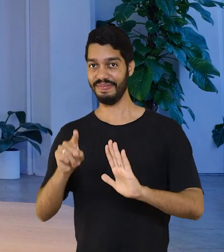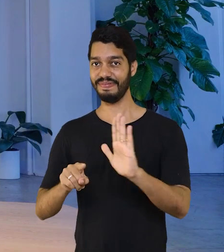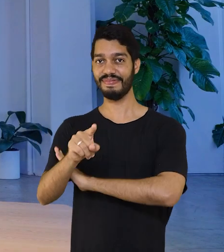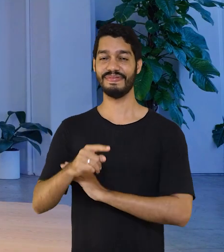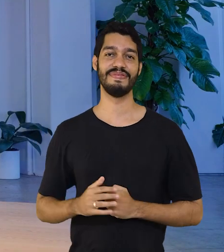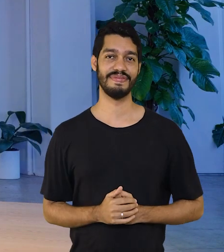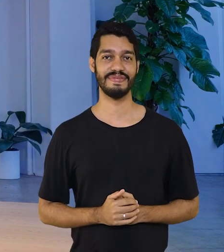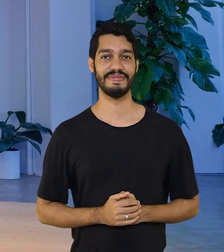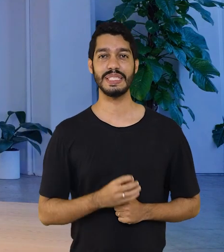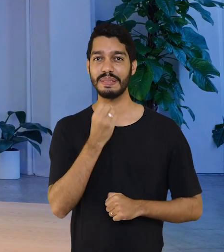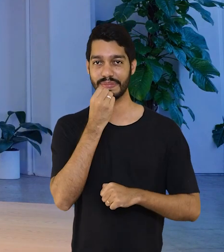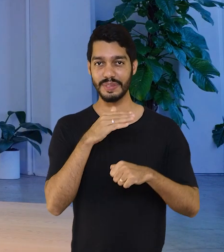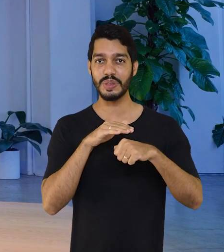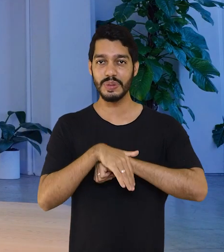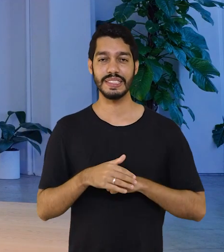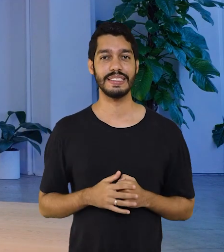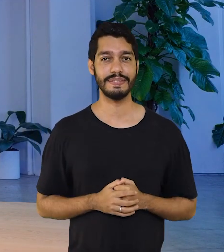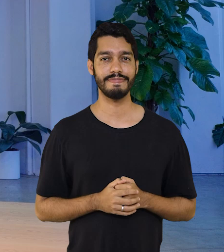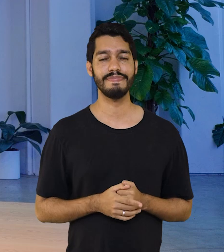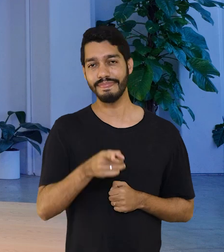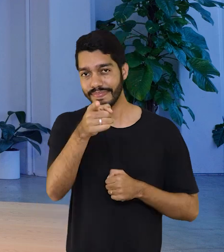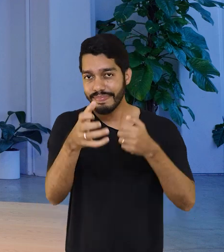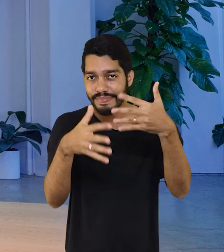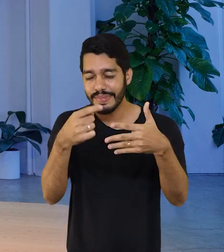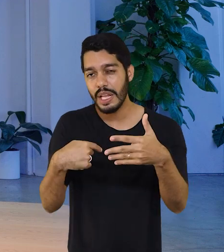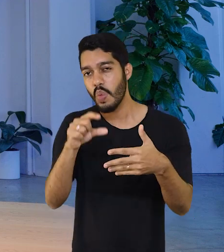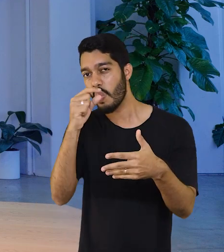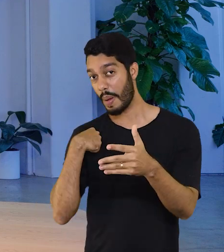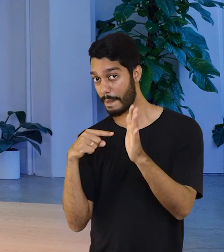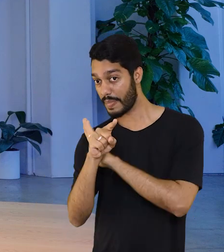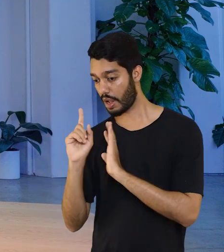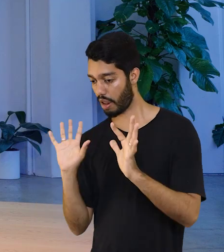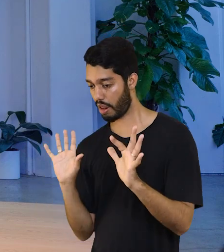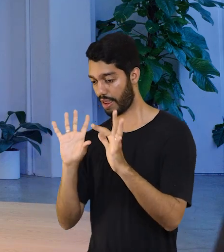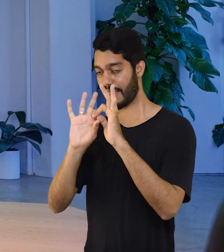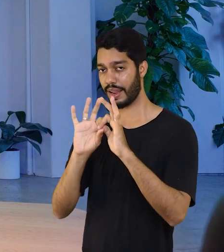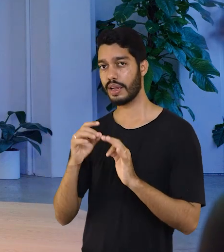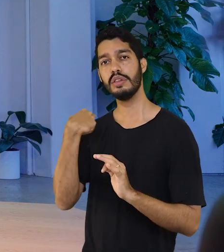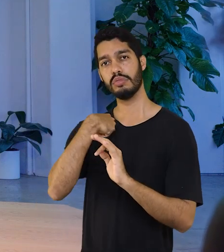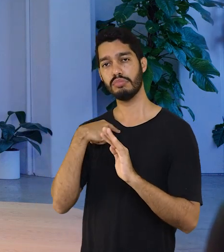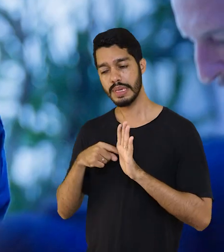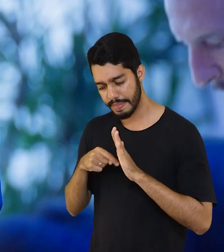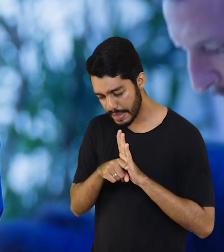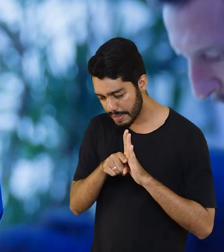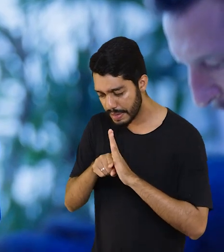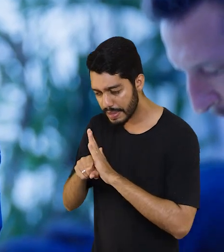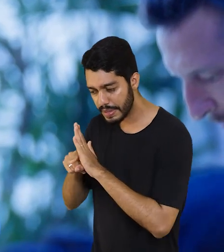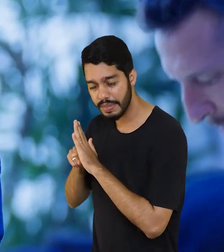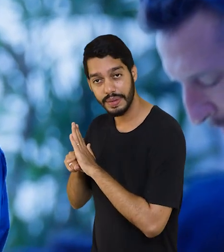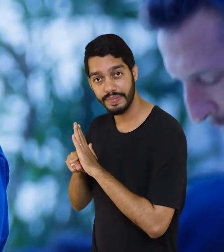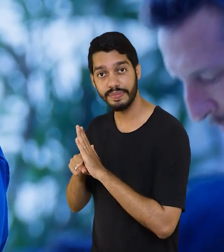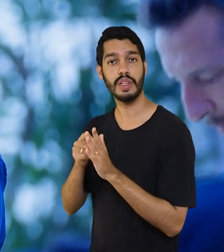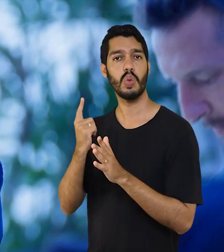Próxima. Boa noite. A minha pergunta pega um gancho do que você falou. Como que eu faço, através das pesquisas,